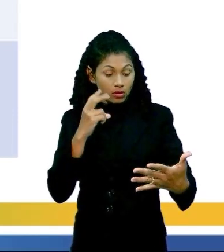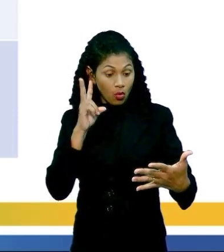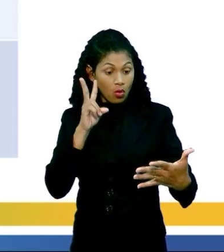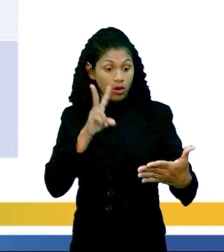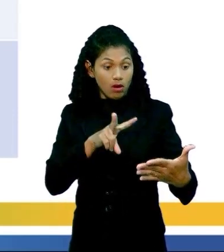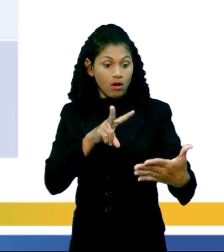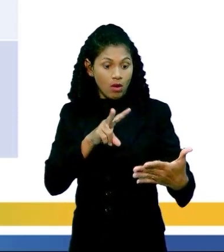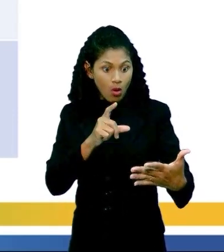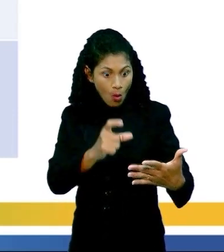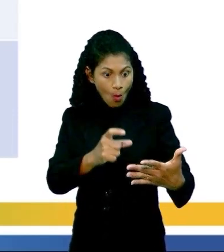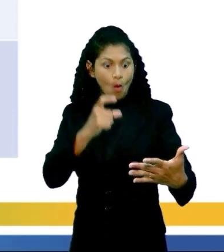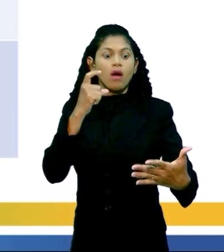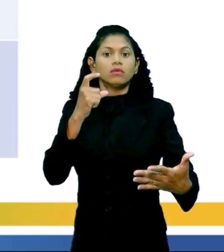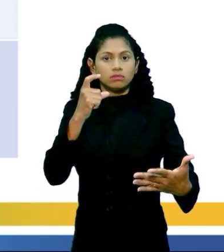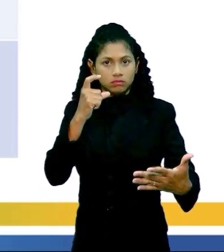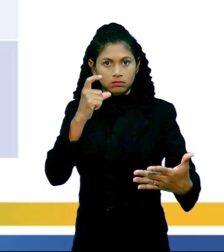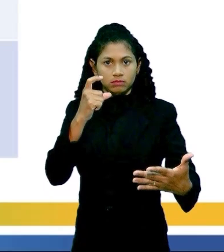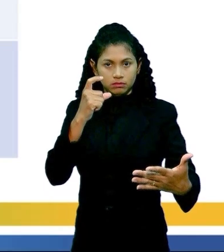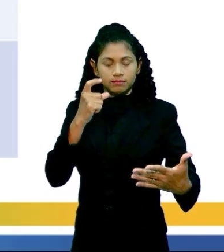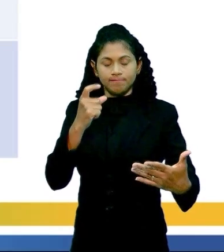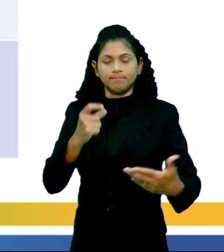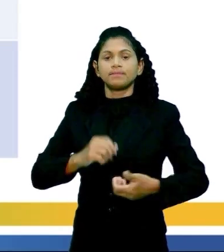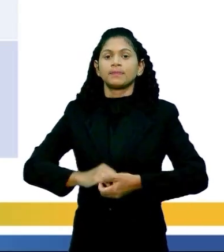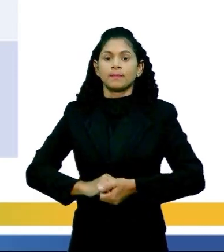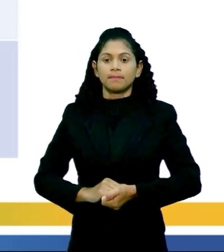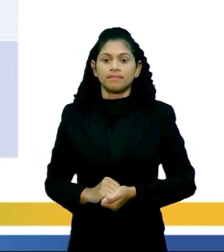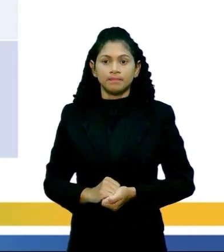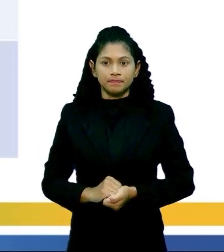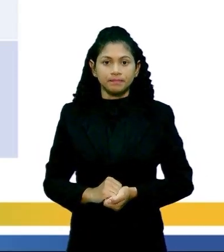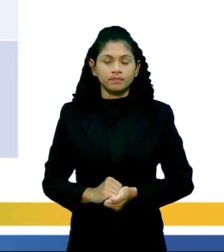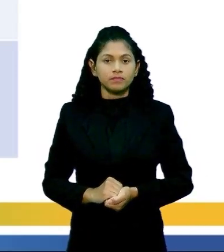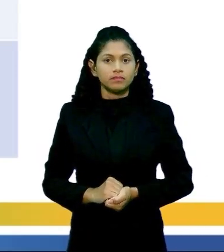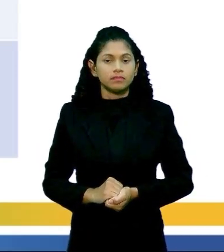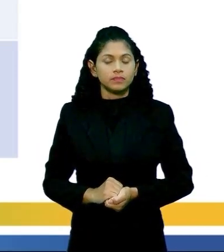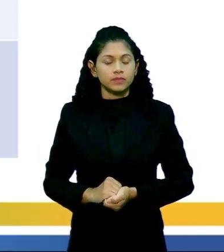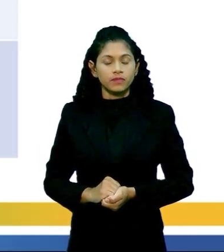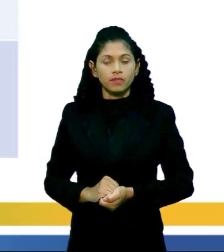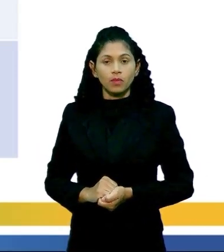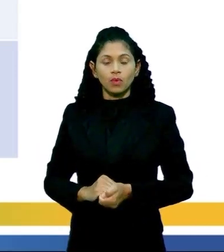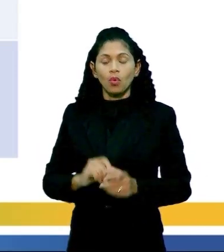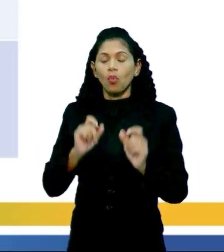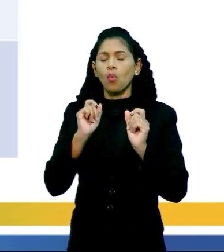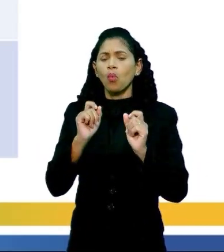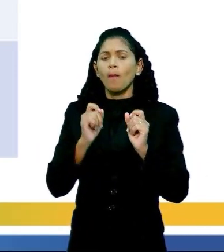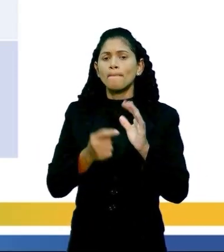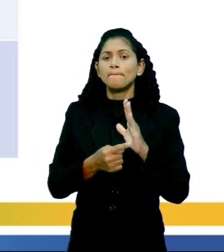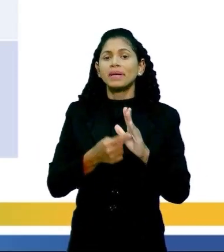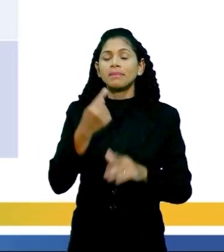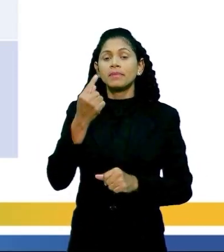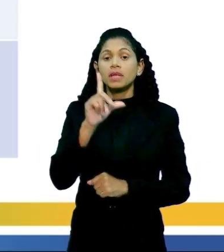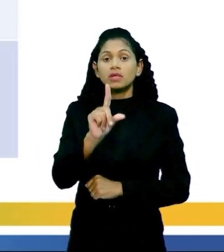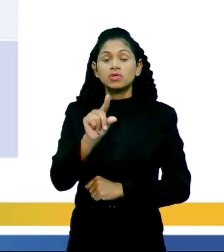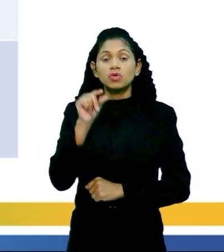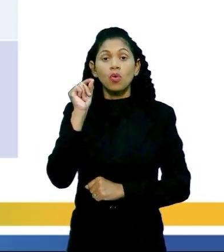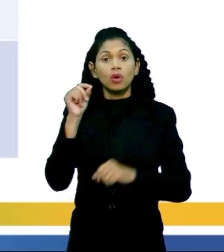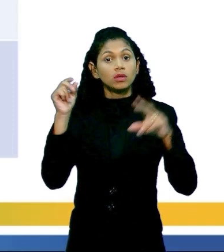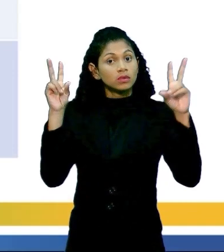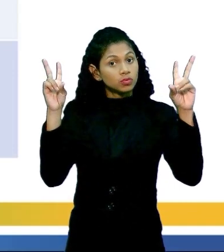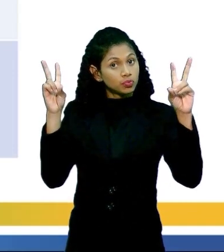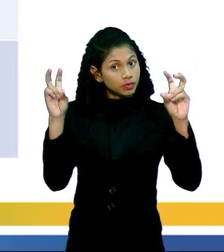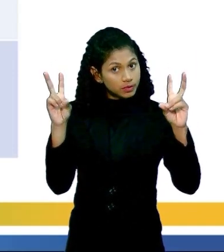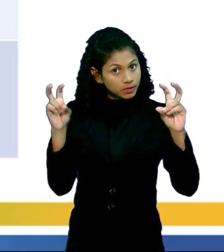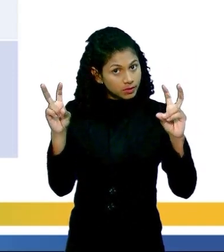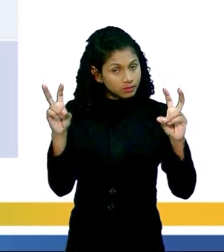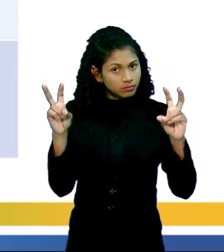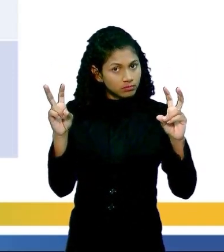Tema, observe, ó, é a primeira coisa que definimos, galera. Então não é o título que a gente define primeiro, é o tema. Ou